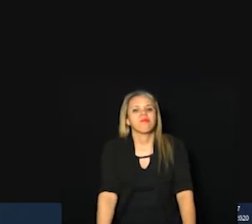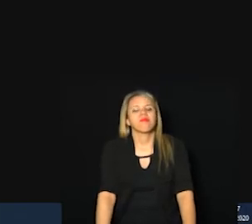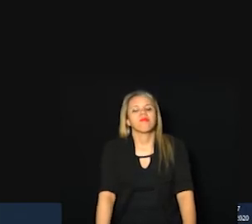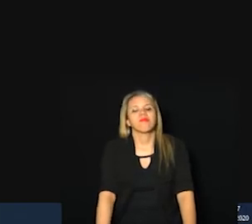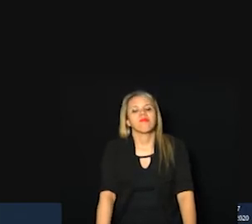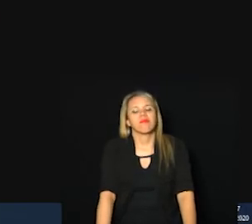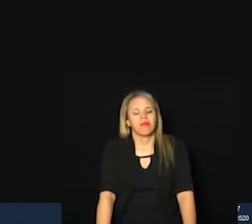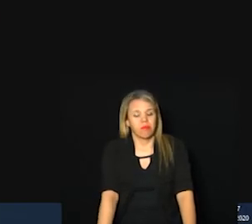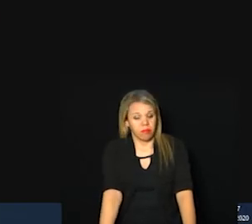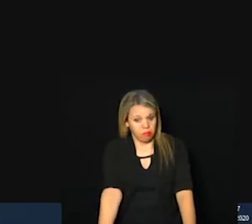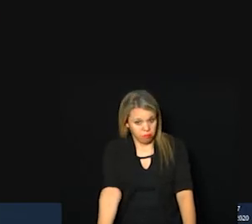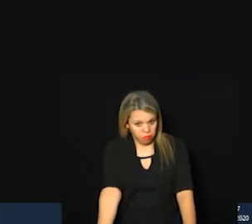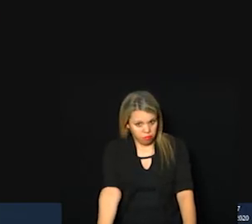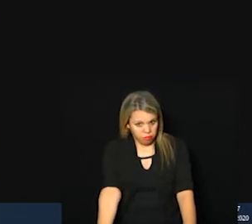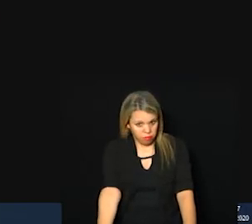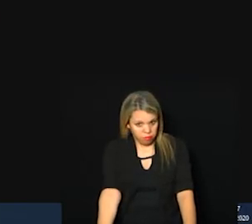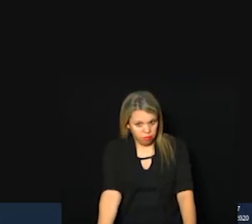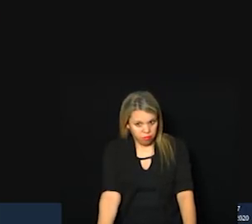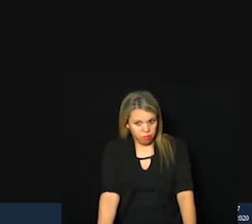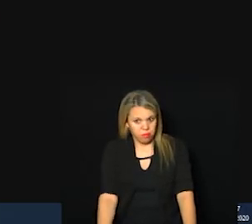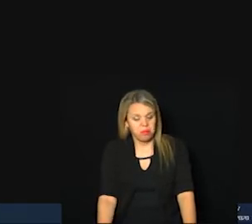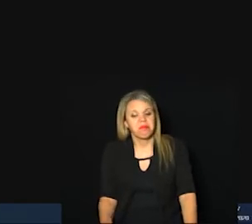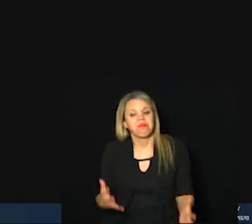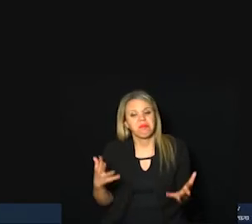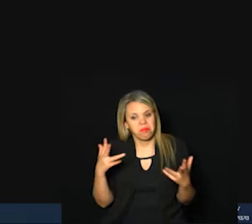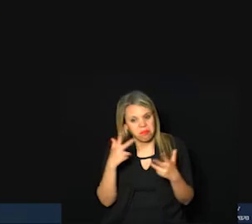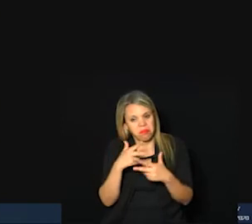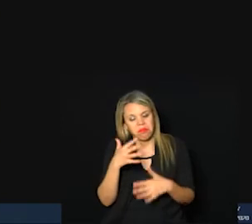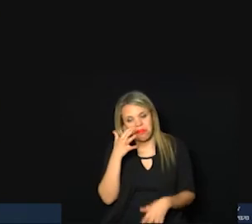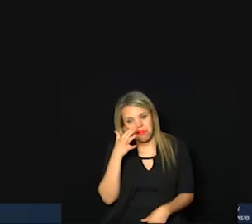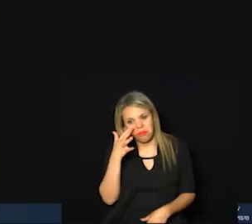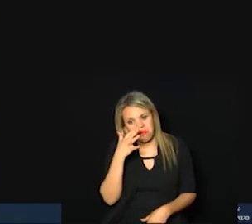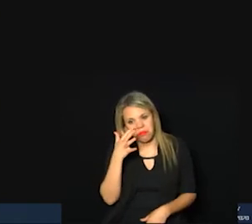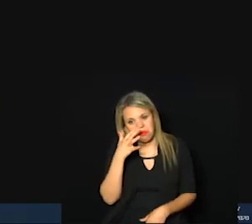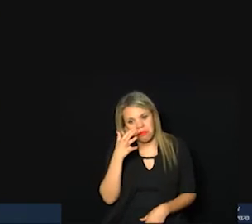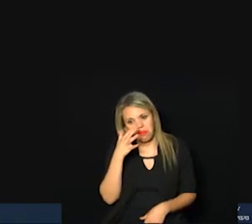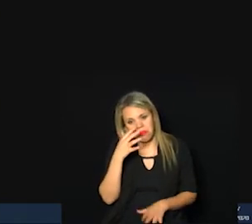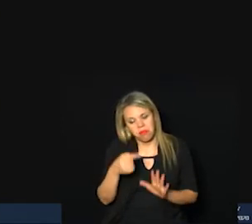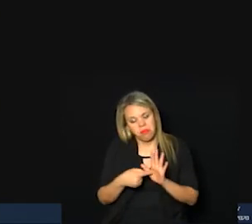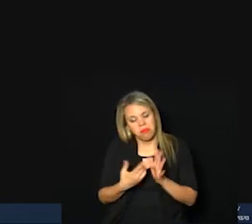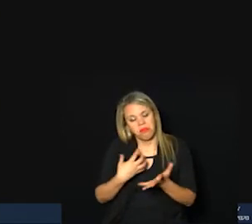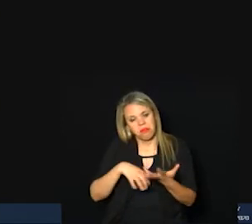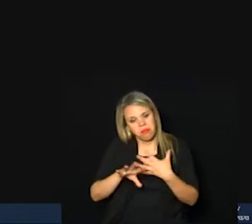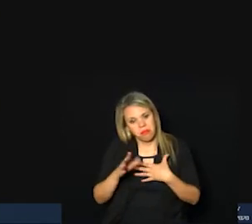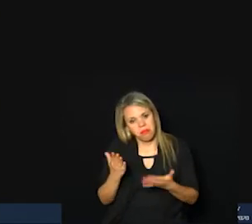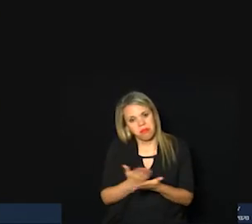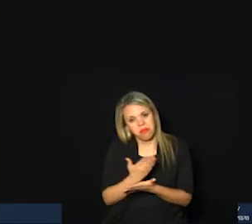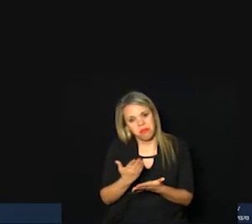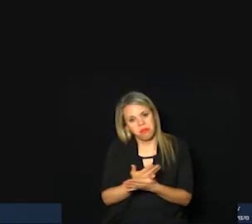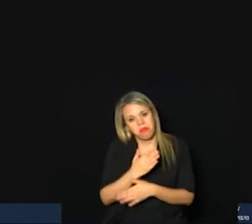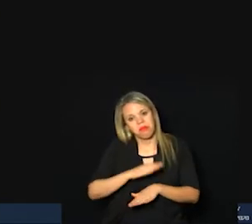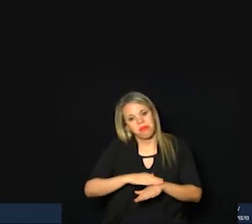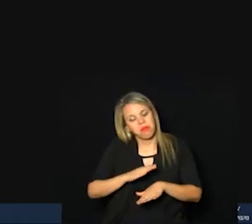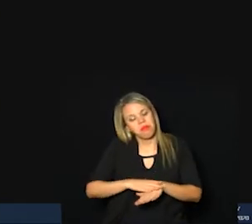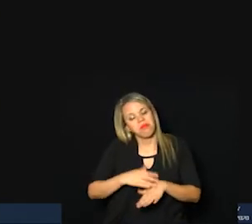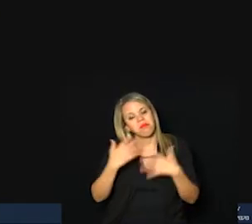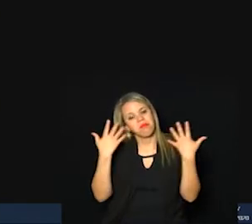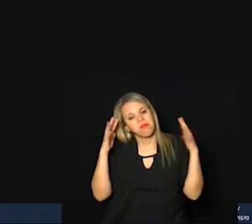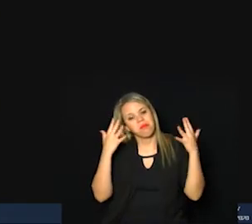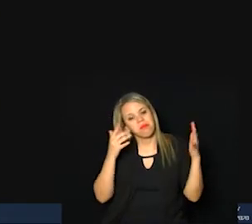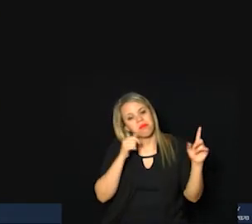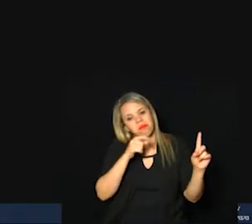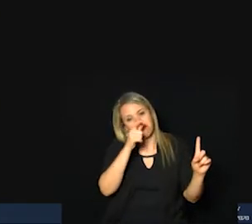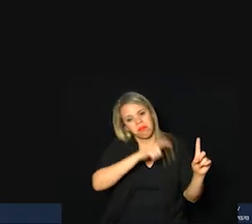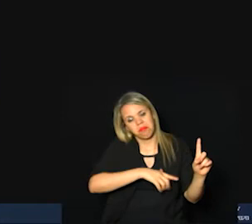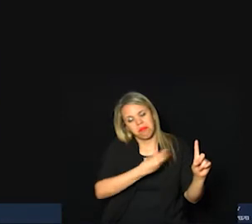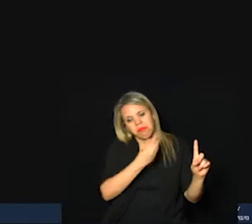muito, muito bonita de se colocar ao escrever um livro. E eu parabenizo ela muito